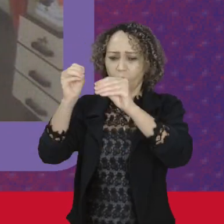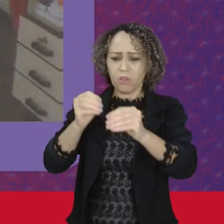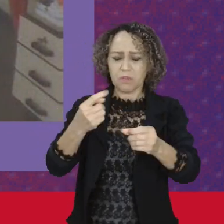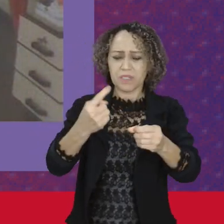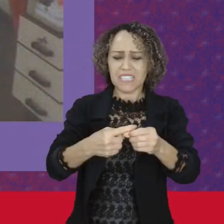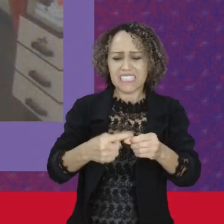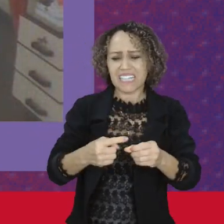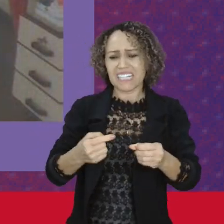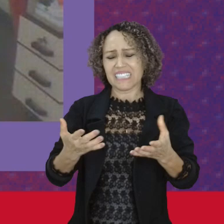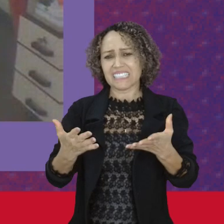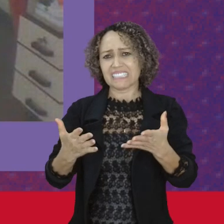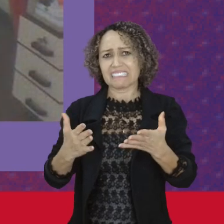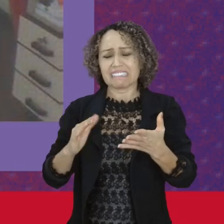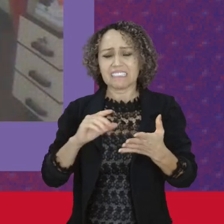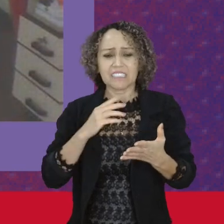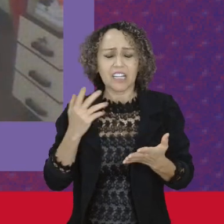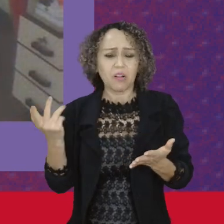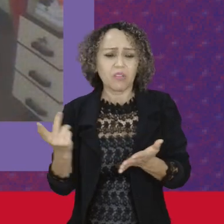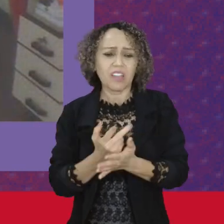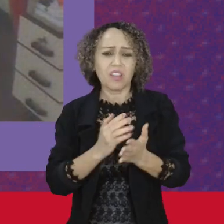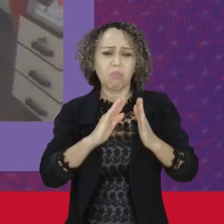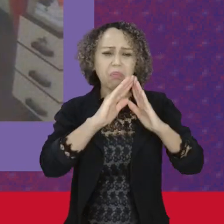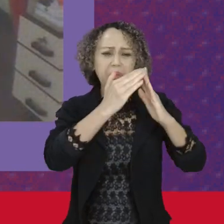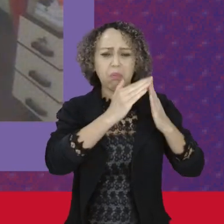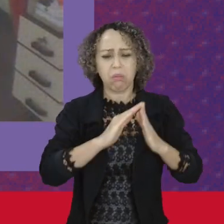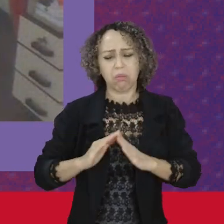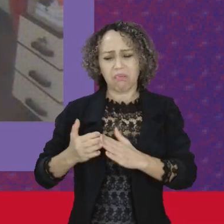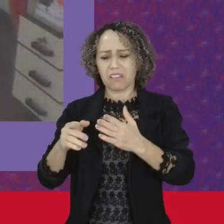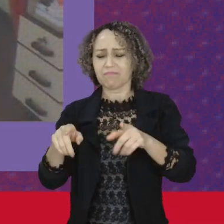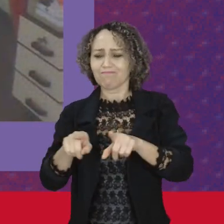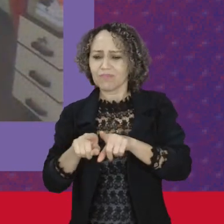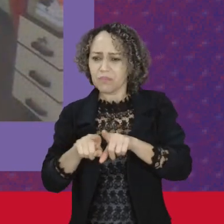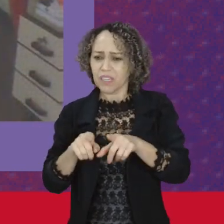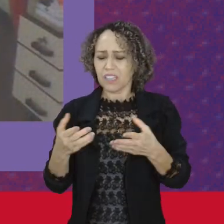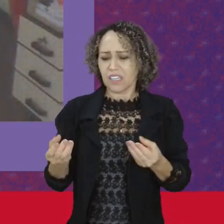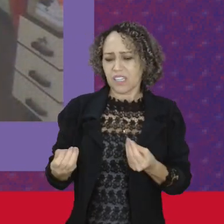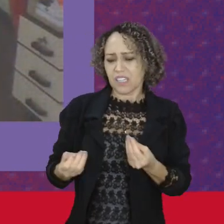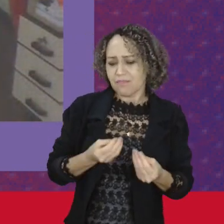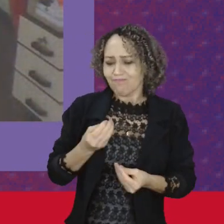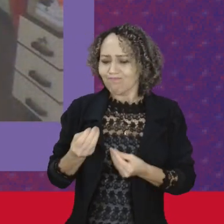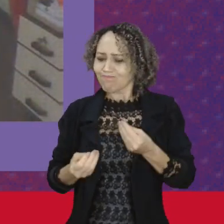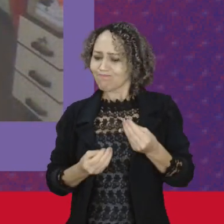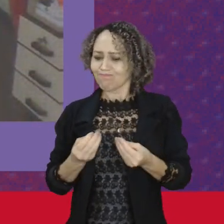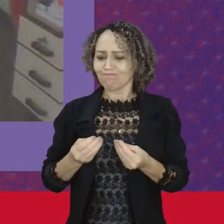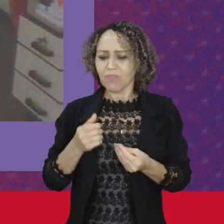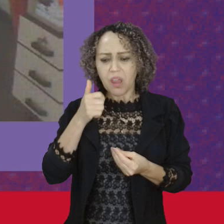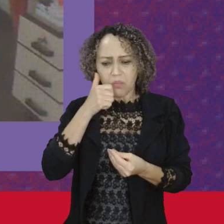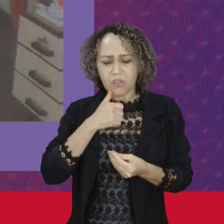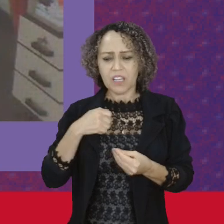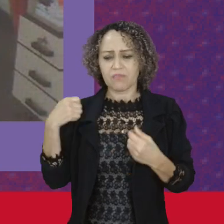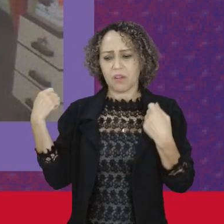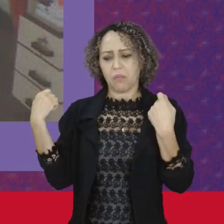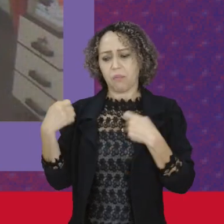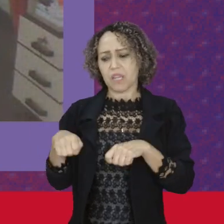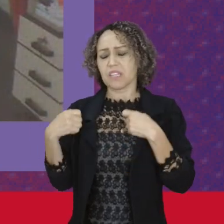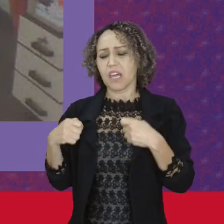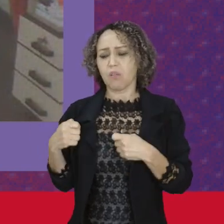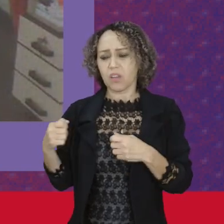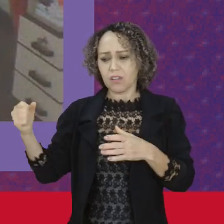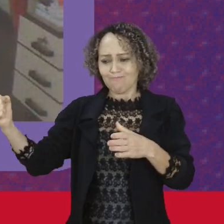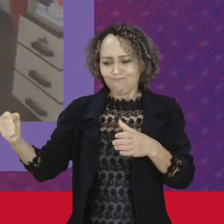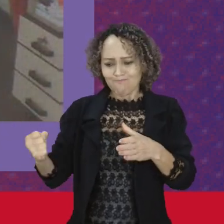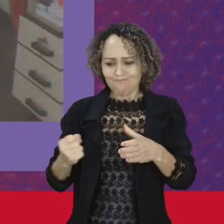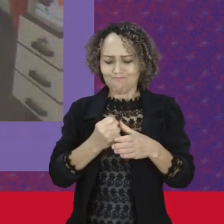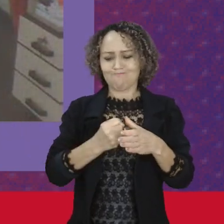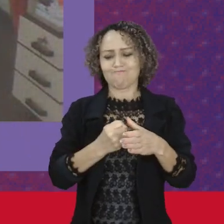familiares, nas suas relações junto à comunidade, e vão ter que entrar no trabalho formal,